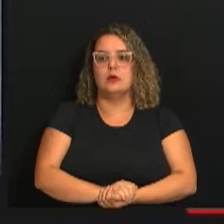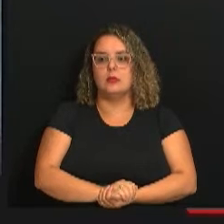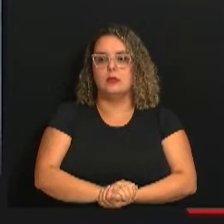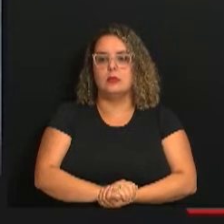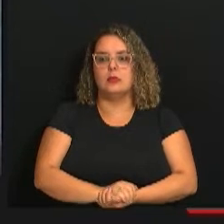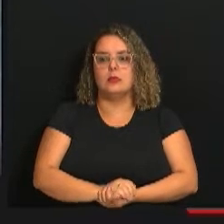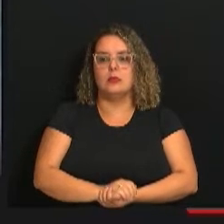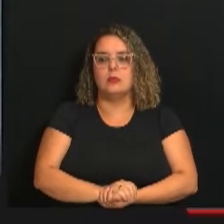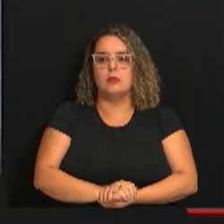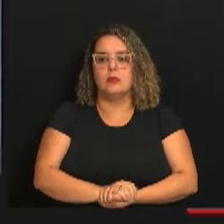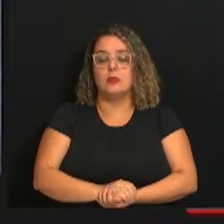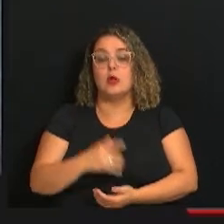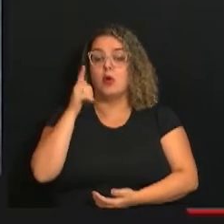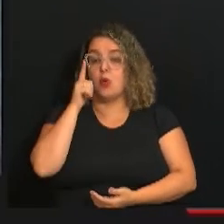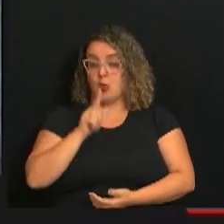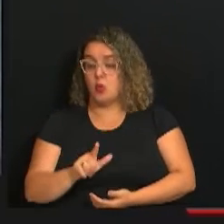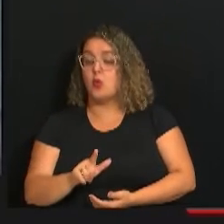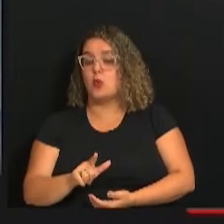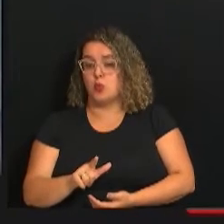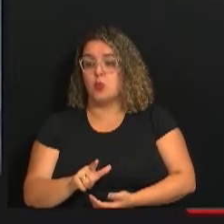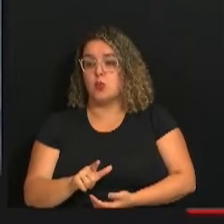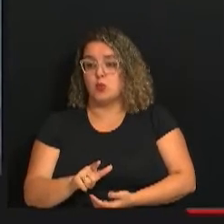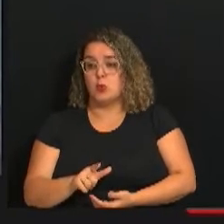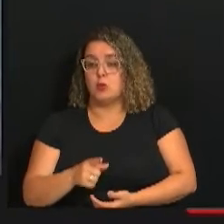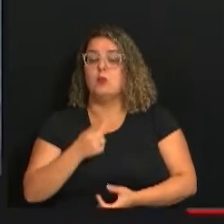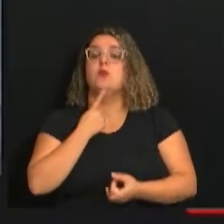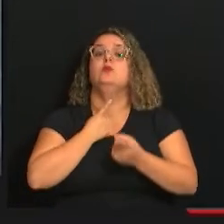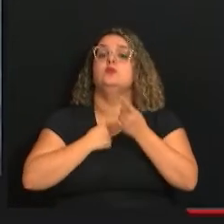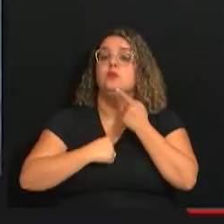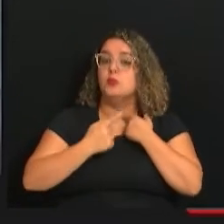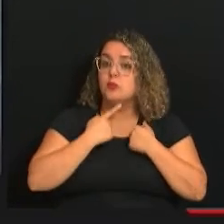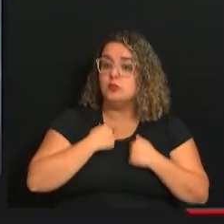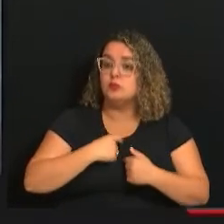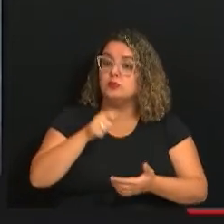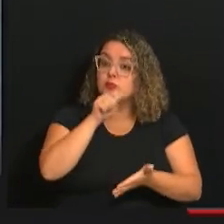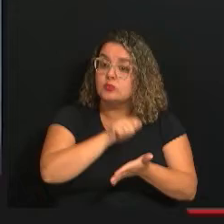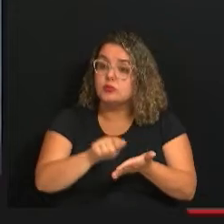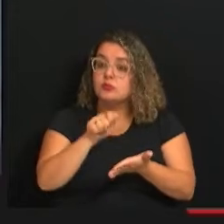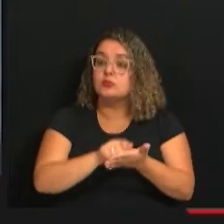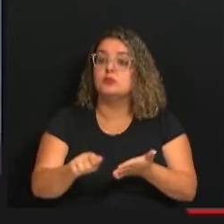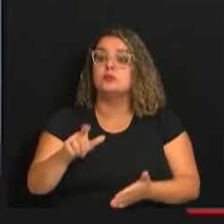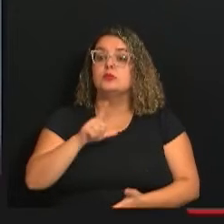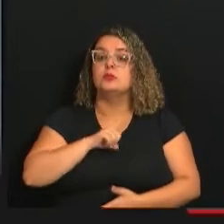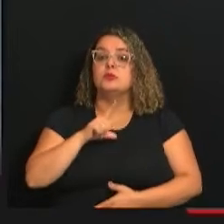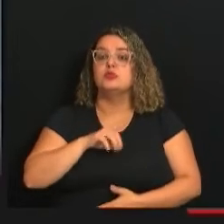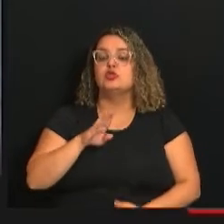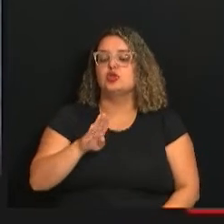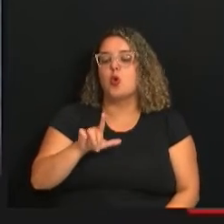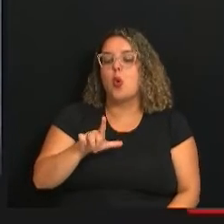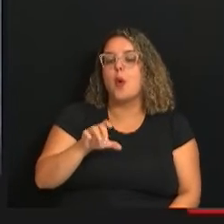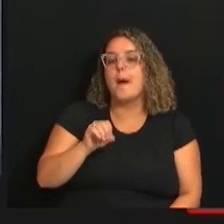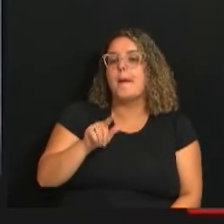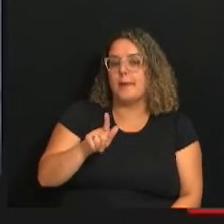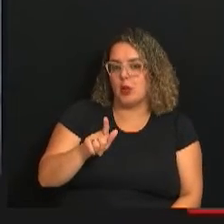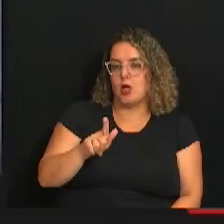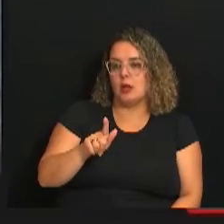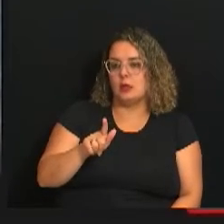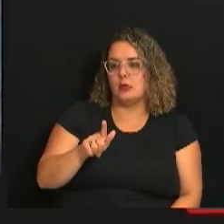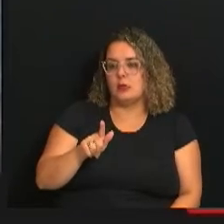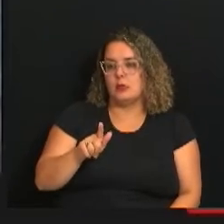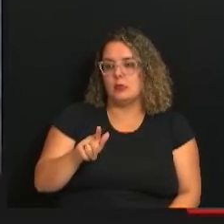Agora, Eliane, nós estamos em um mundo de exposição. Nós, jornalistas, estamos